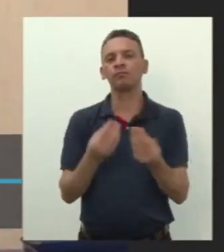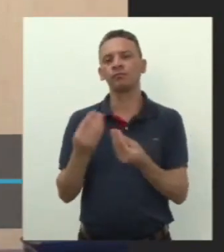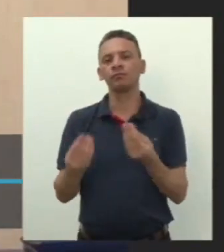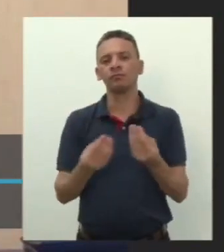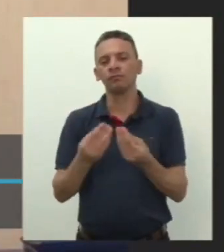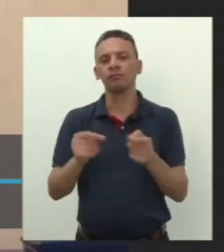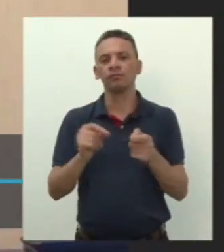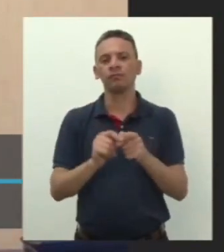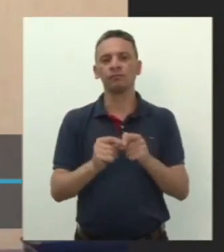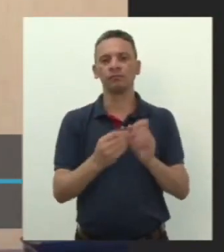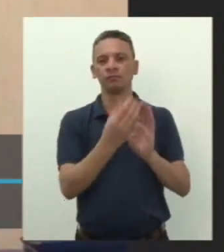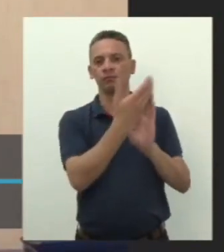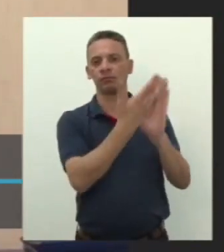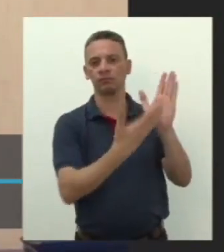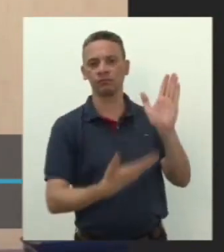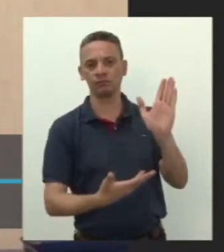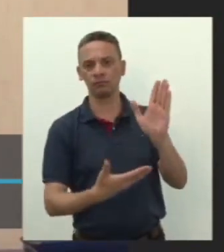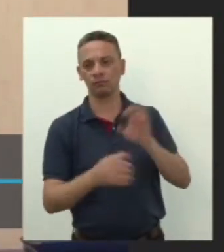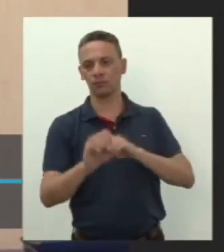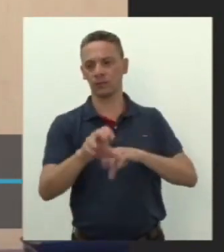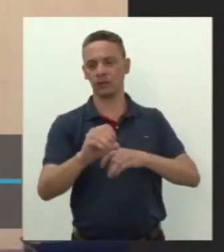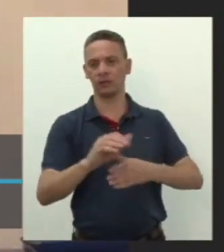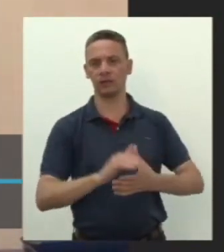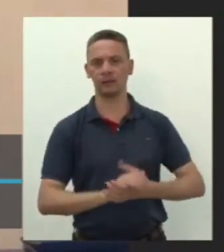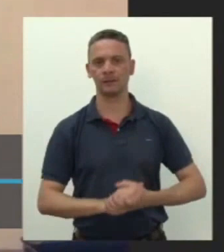elaboraram o esboço do plano deles?